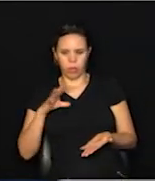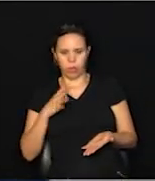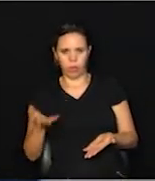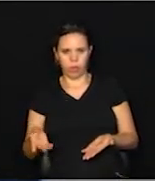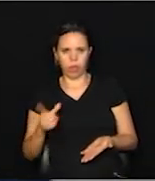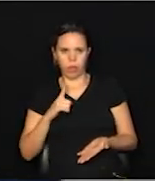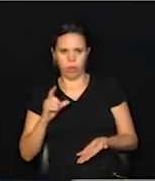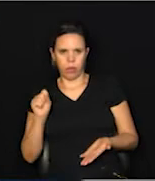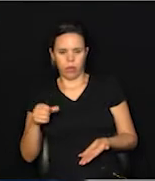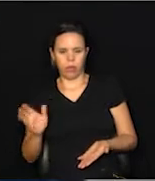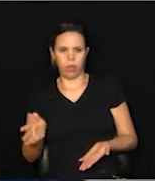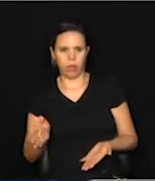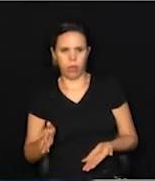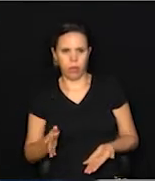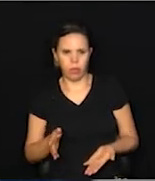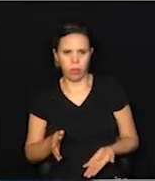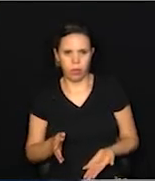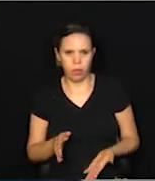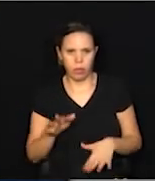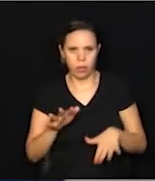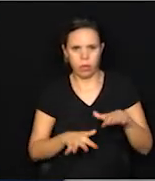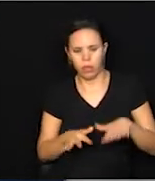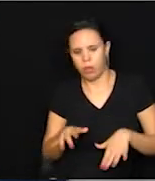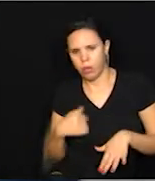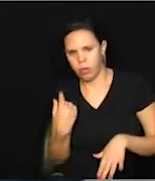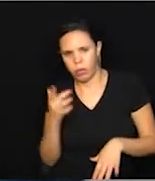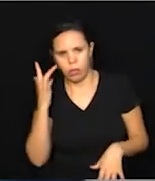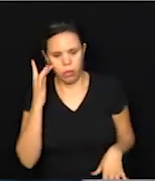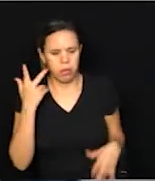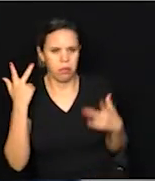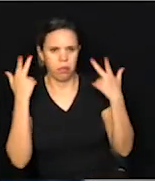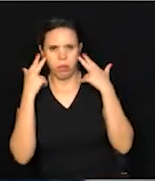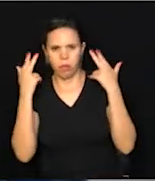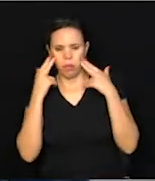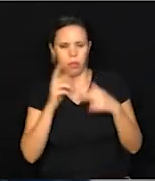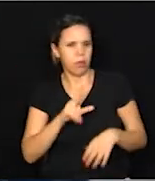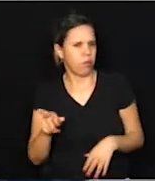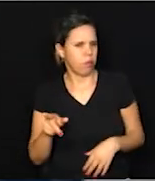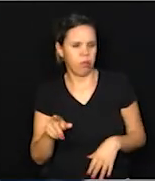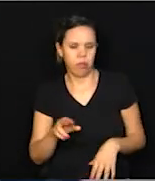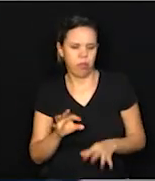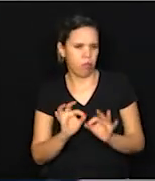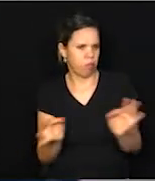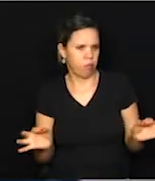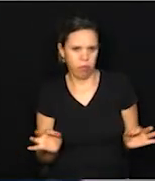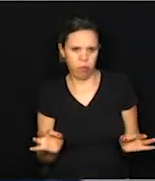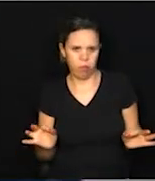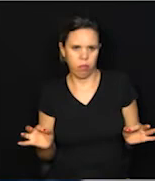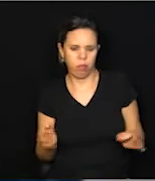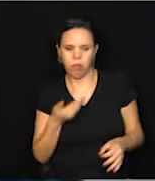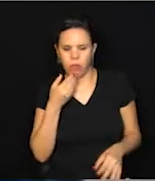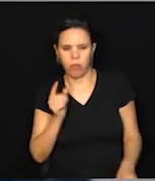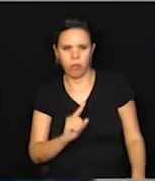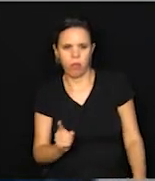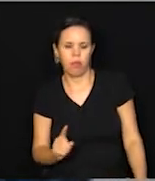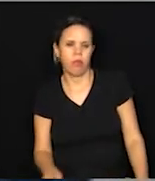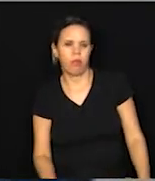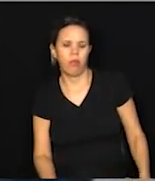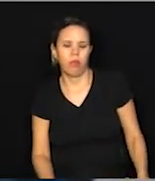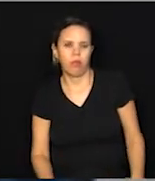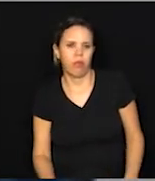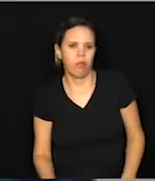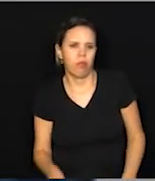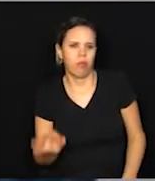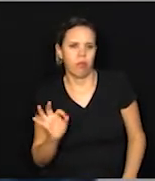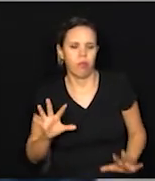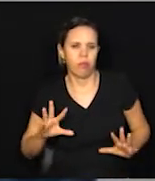Então, são correlações, às vezes, que a gente acha que é natural, mas não são tão naturais e tão fáceis assim. Mas, com certeza,